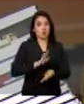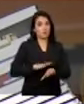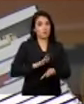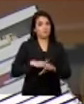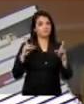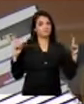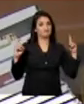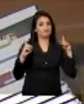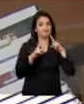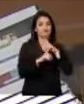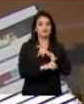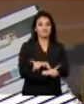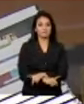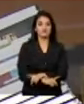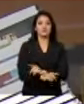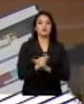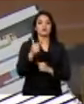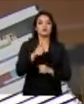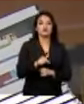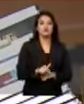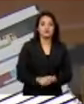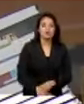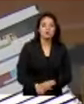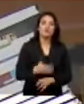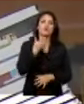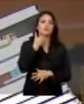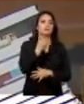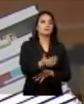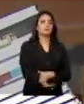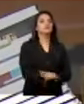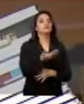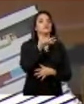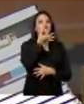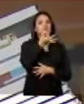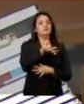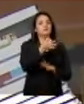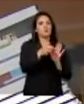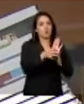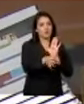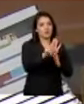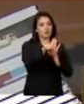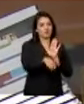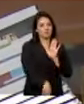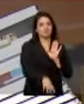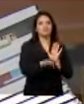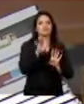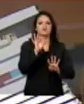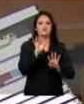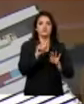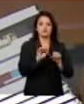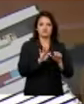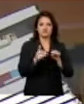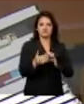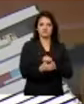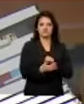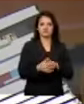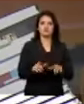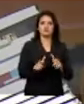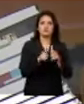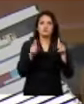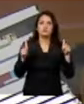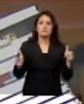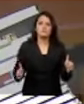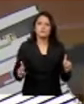uma manifestação deste tribunal. Aponta a sinalização da maioria dos integrantes do